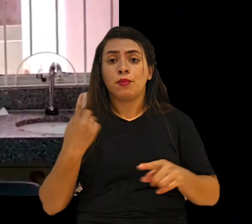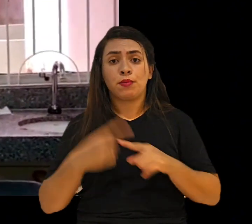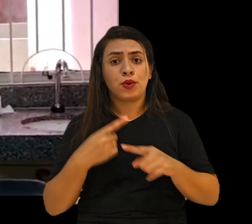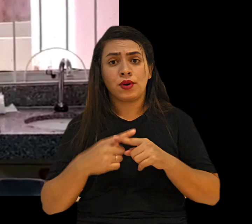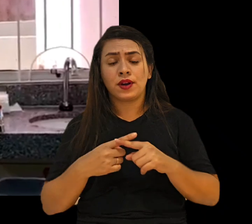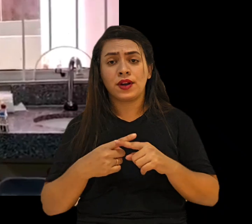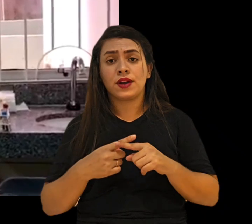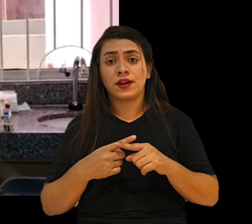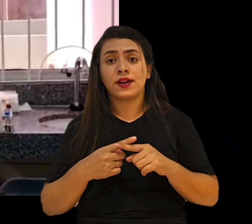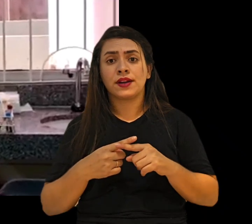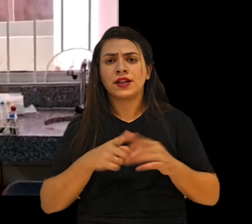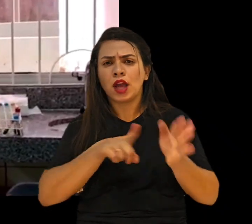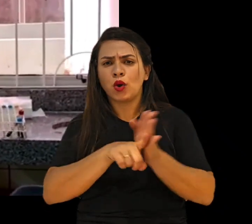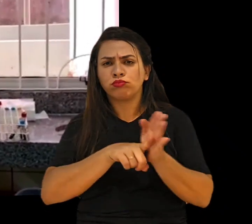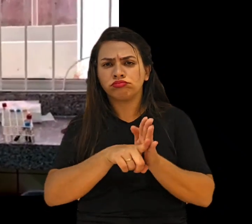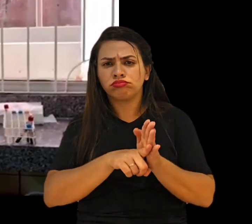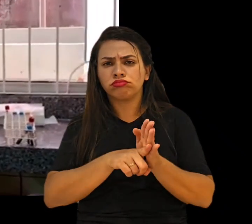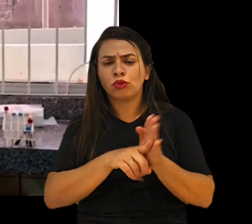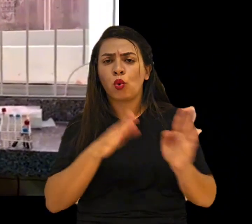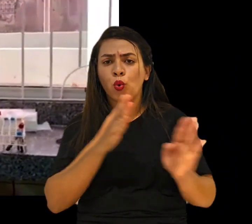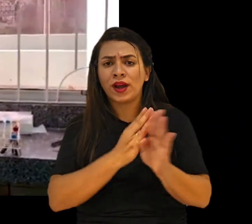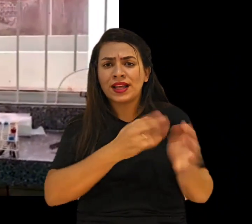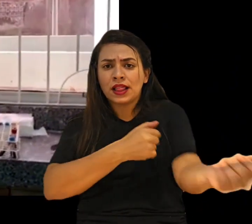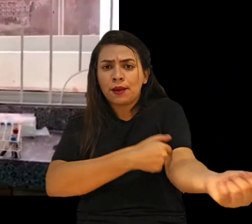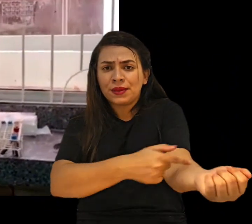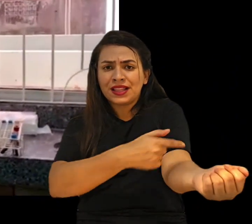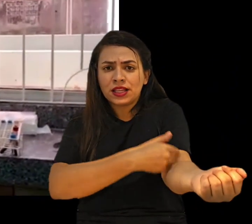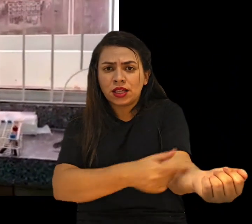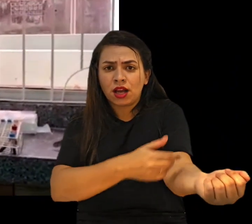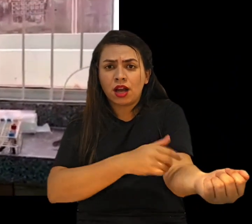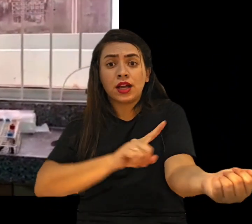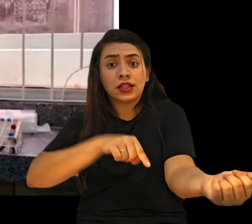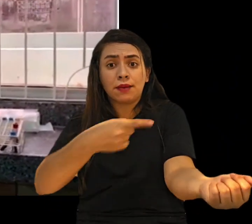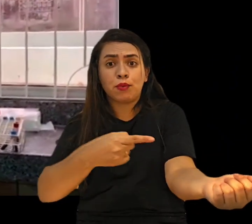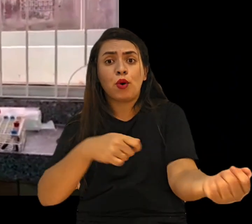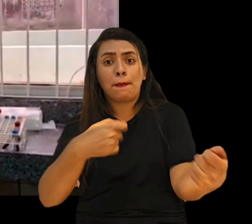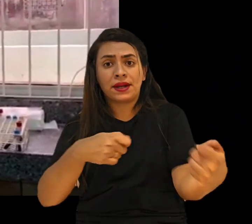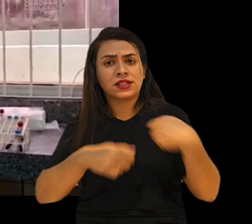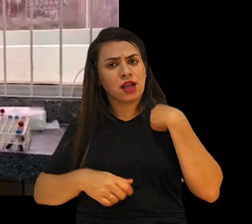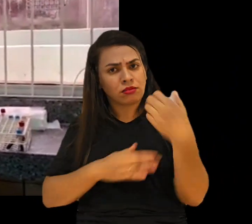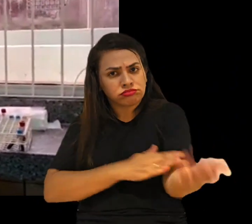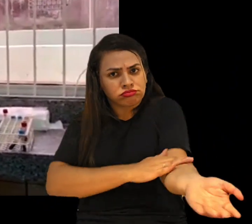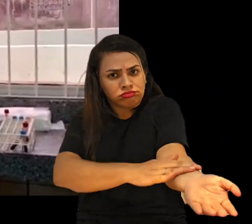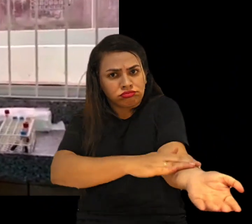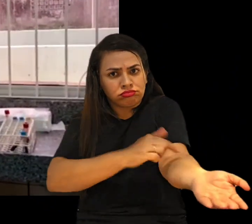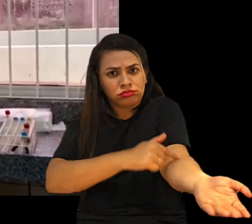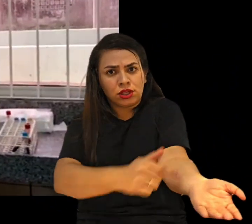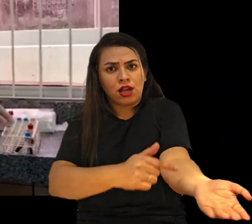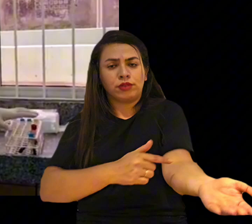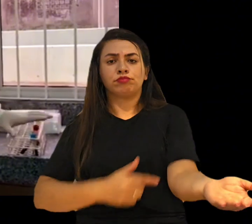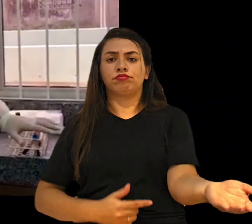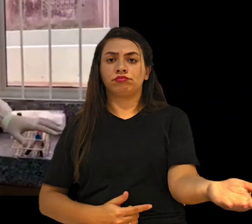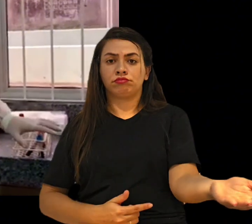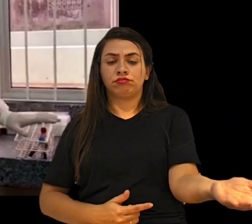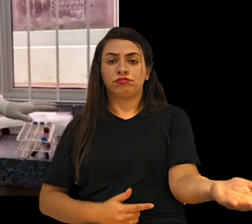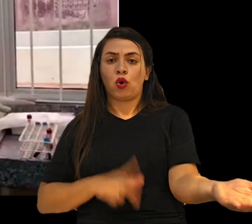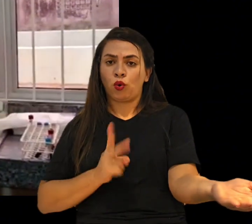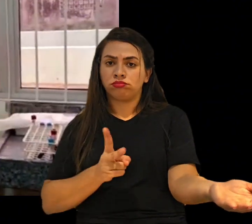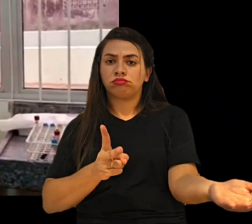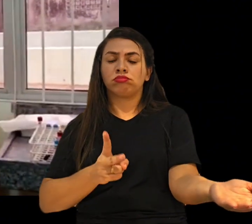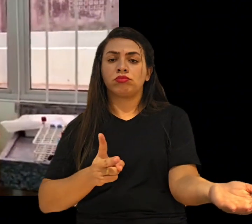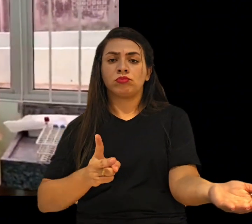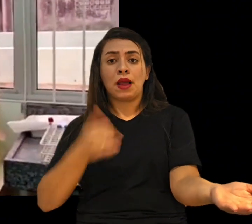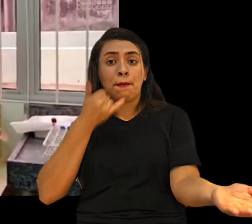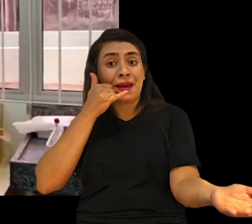dirige o carro. Acabou de coletar sangue, deixa o braço sem mexer muito, para evitar de ficar roxo desse jeito. Tá? Então essa é a forma de